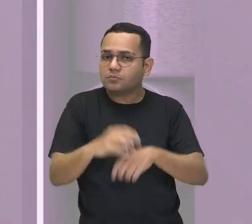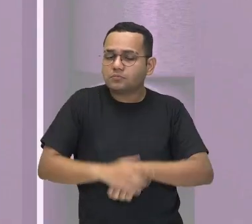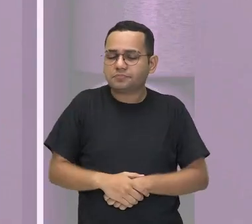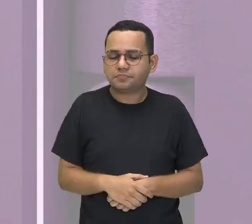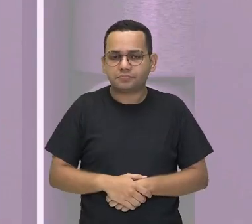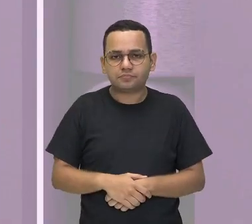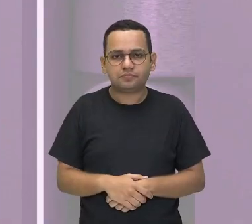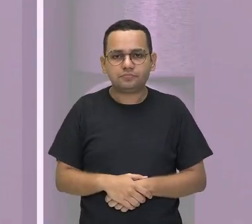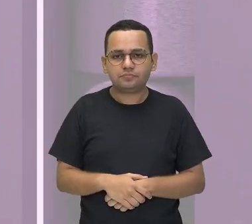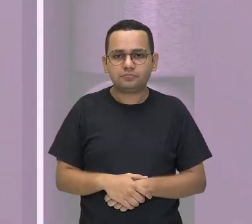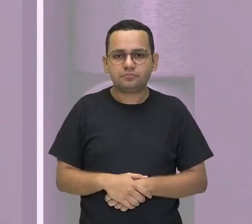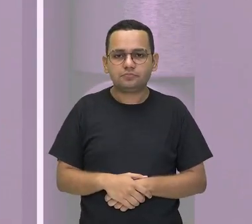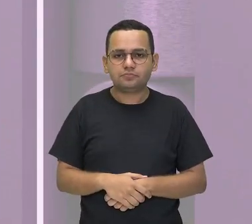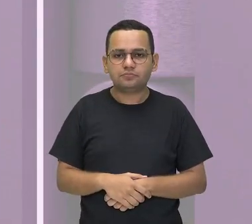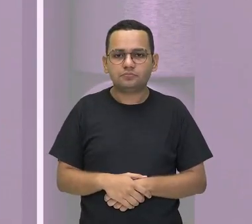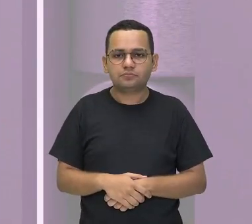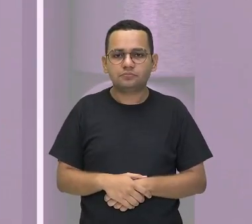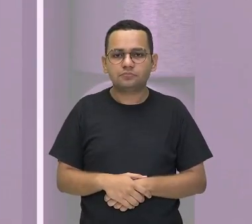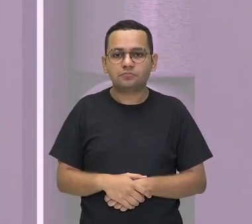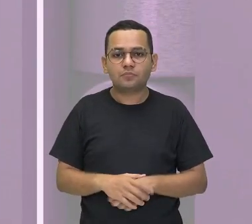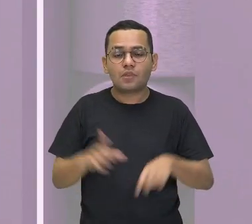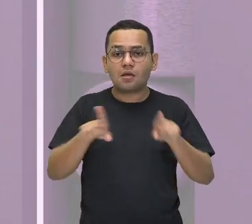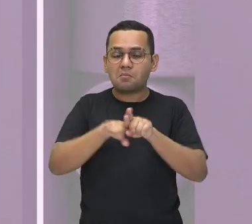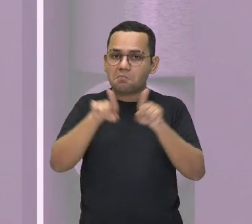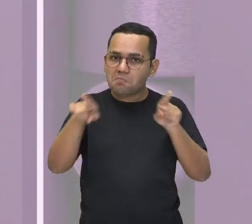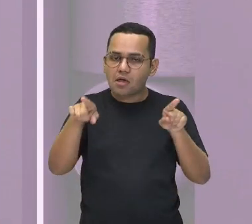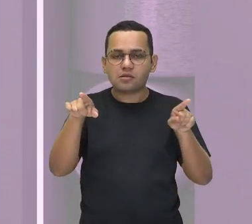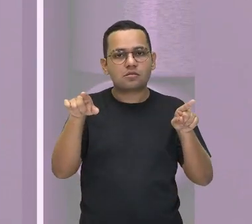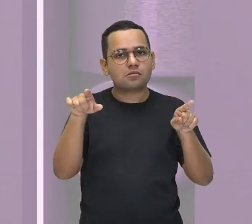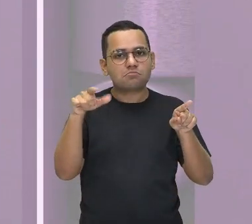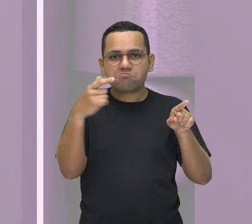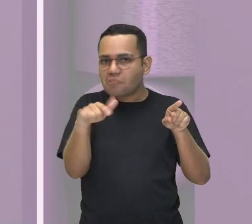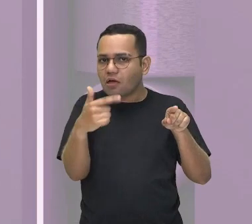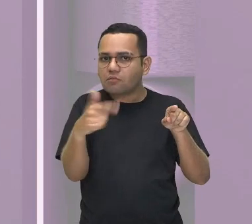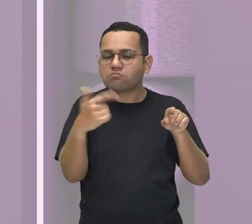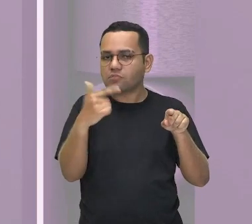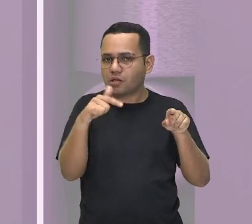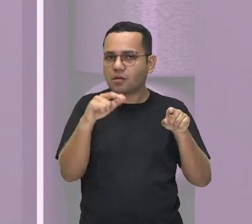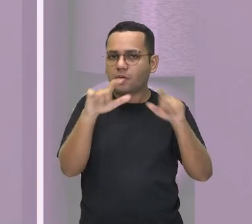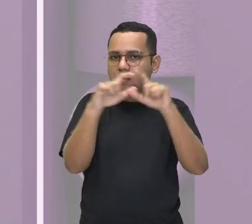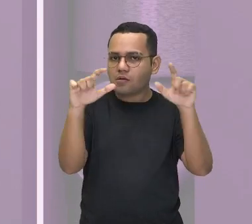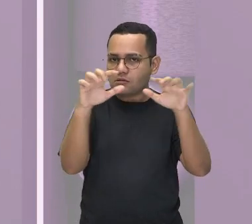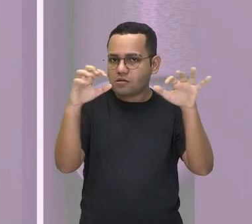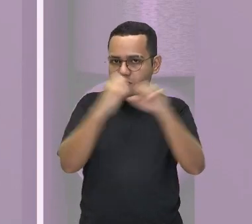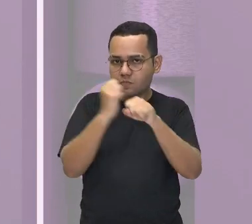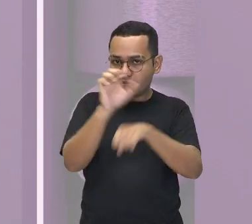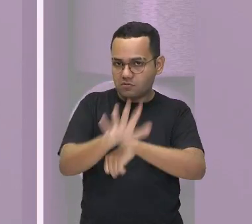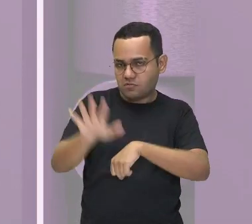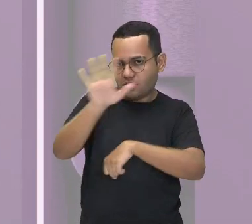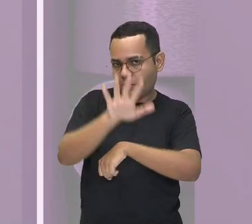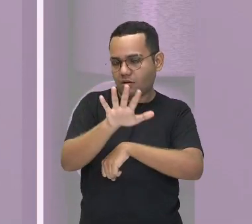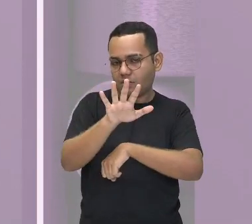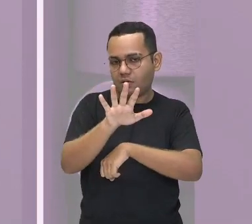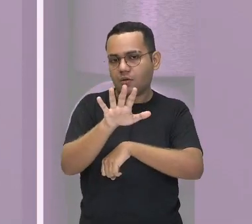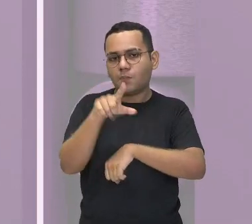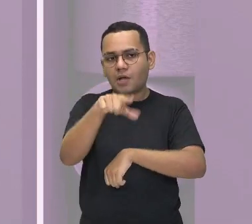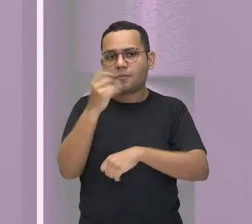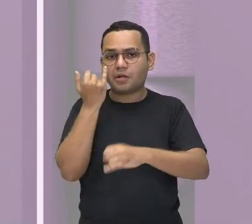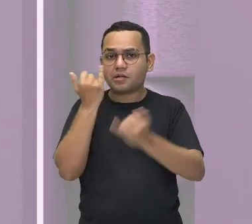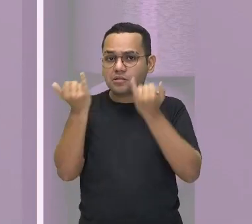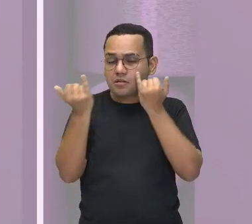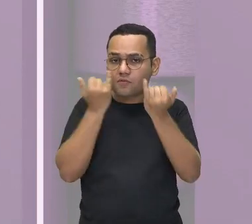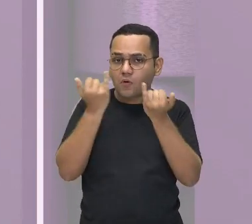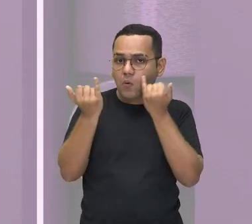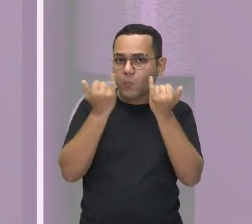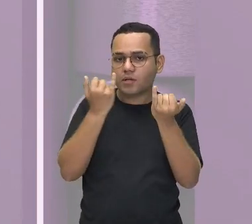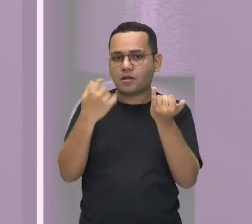a gente não tem a equação geral da reta, então, a partir dela, a gente vai obter a